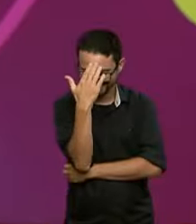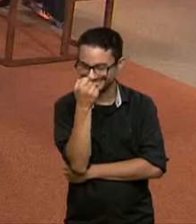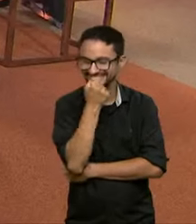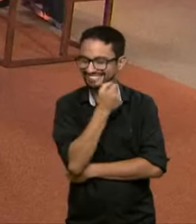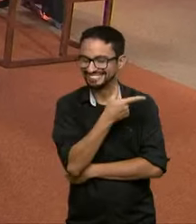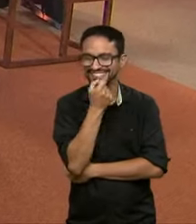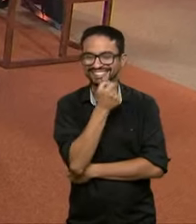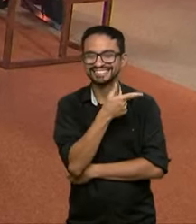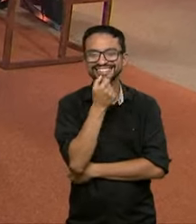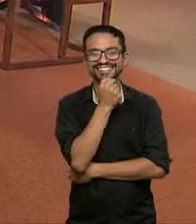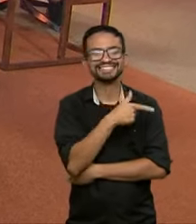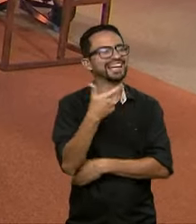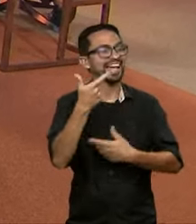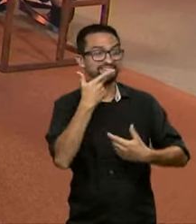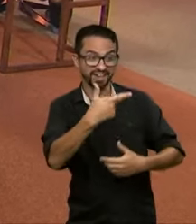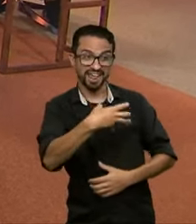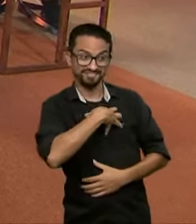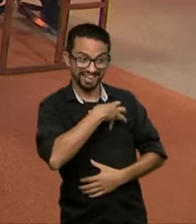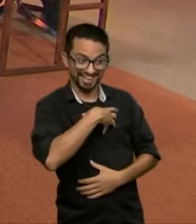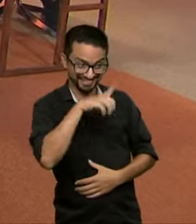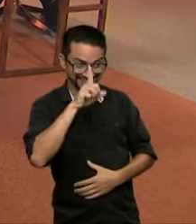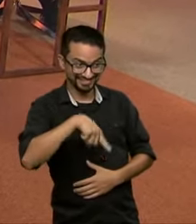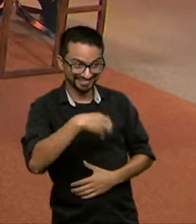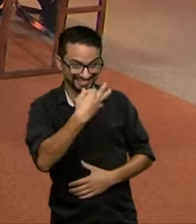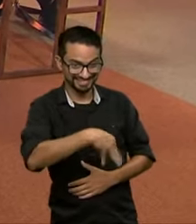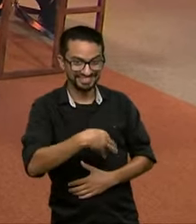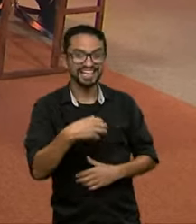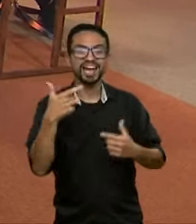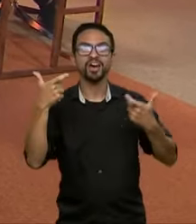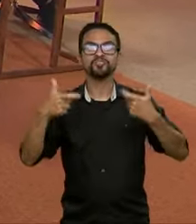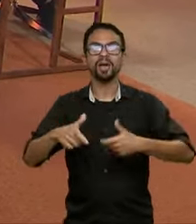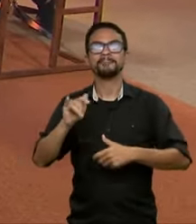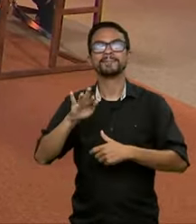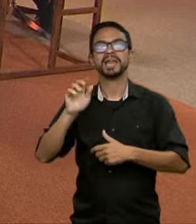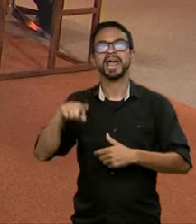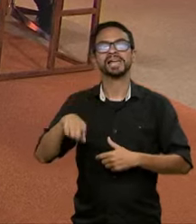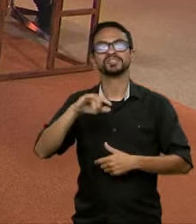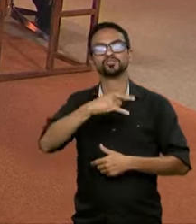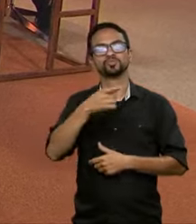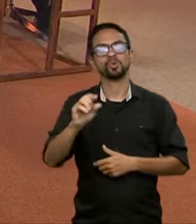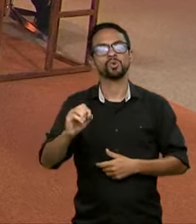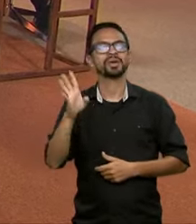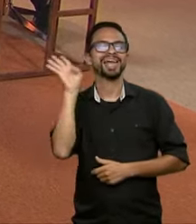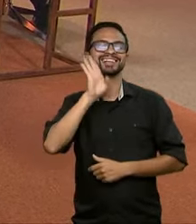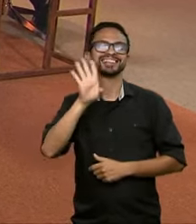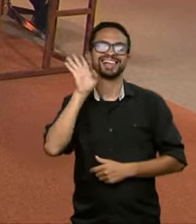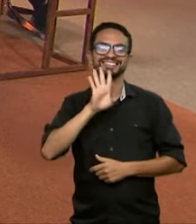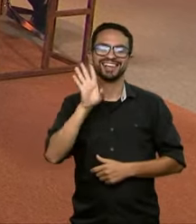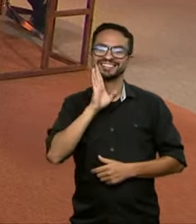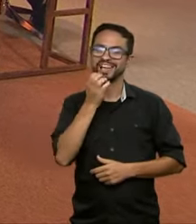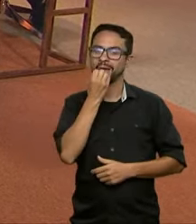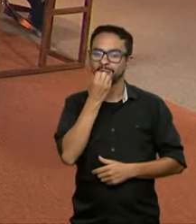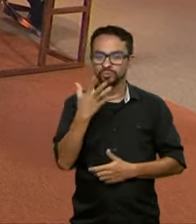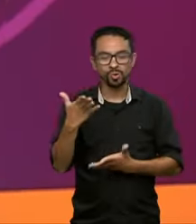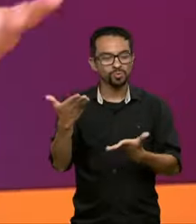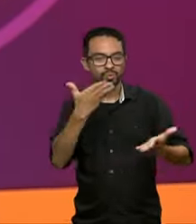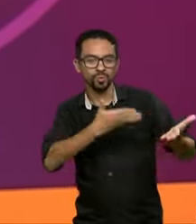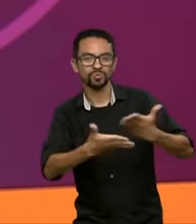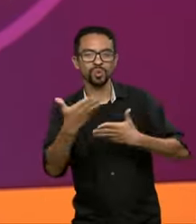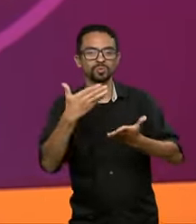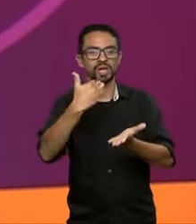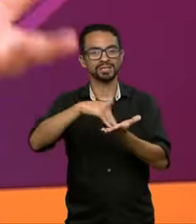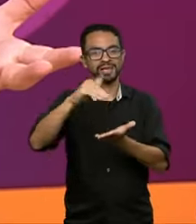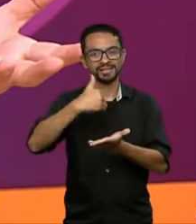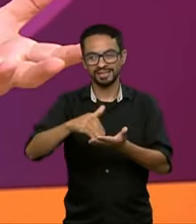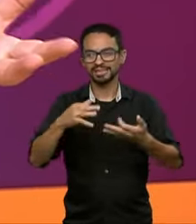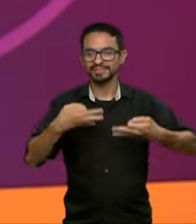lá em Piraí. Tá pensando na Bahia, né? Lá em Piraí, que eu conheci lá o João, que eu falei, eu achei muito bacana que você falou de todo mundo se apoiar, né, das secretarias,